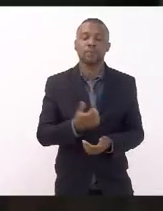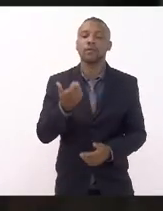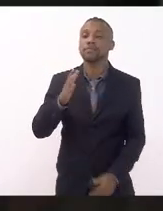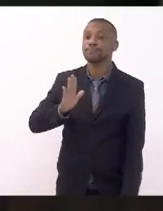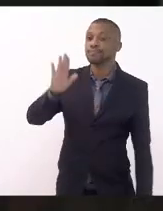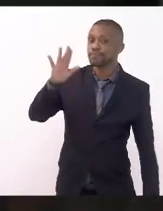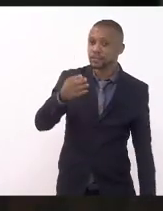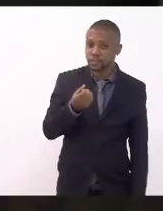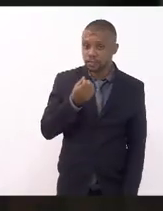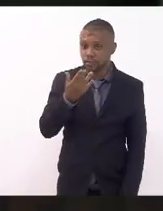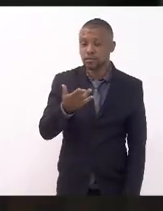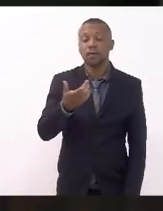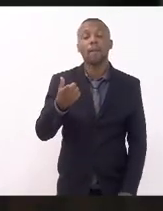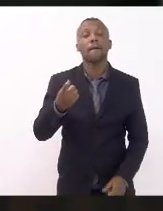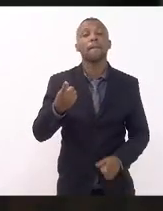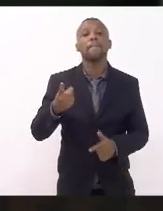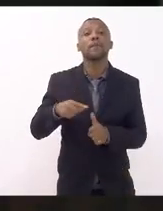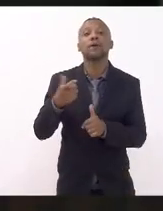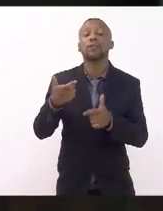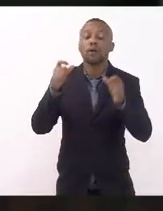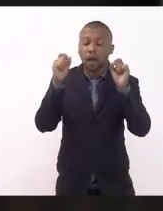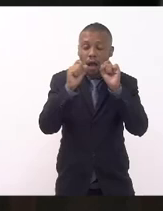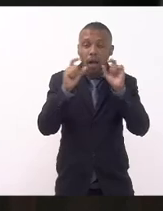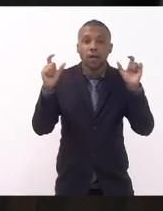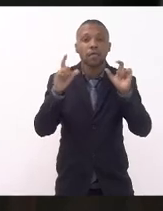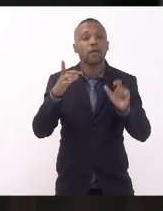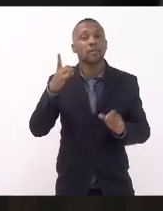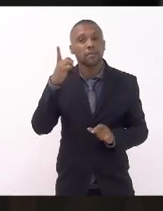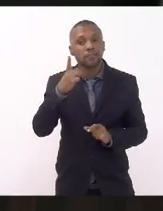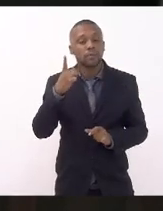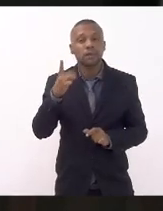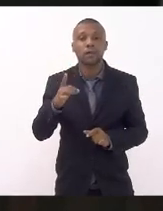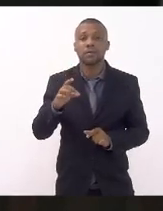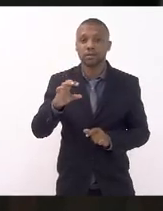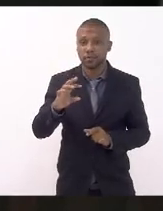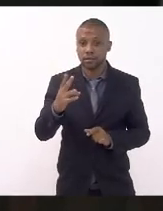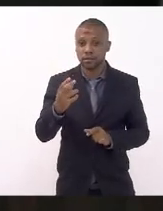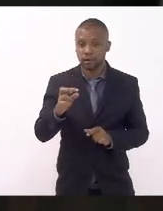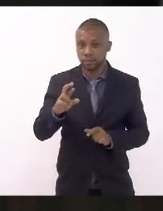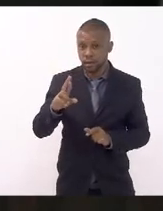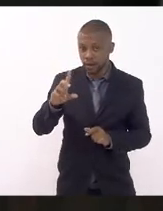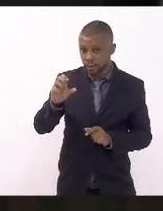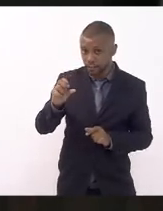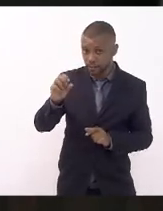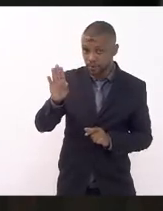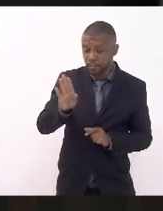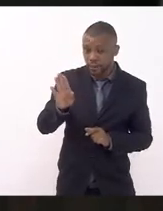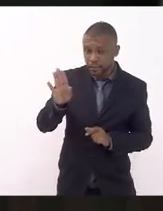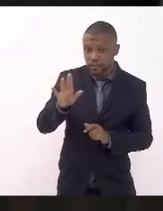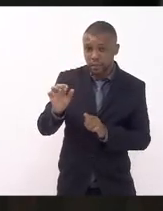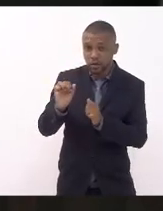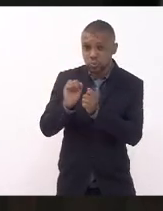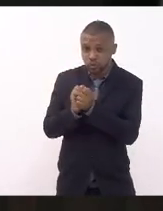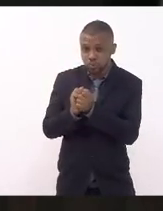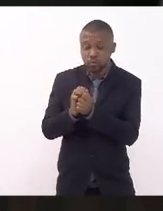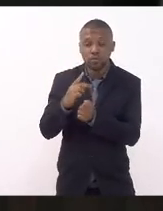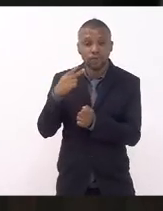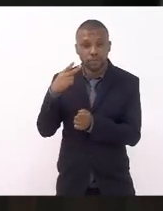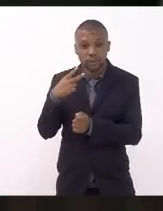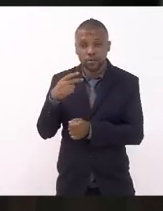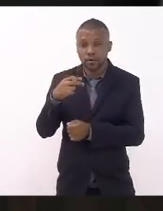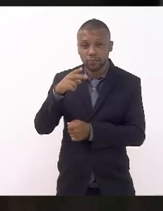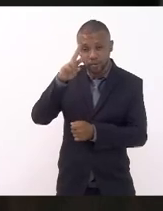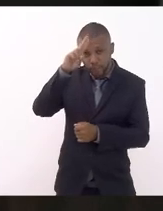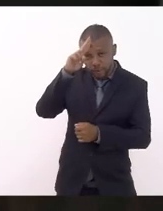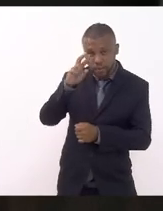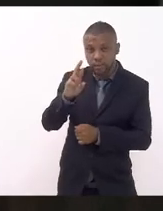presidente. Primeiro, chamar a atenção aqui o deputado Charles Batista, que está acompanhado do vereador de Mesquita, Renan